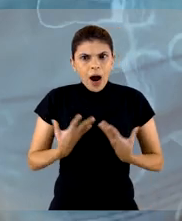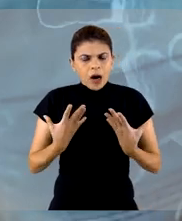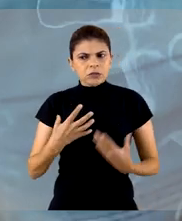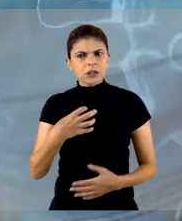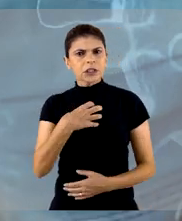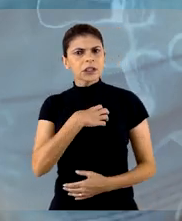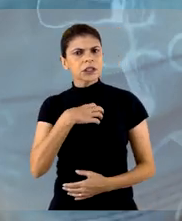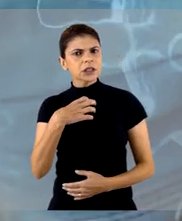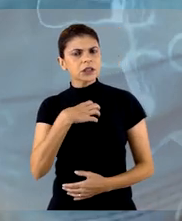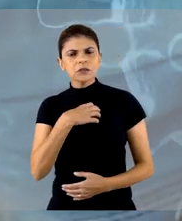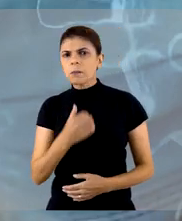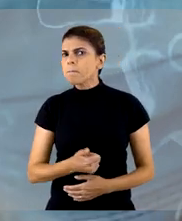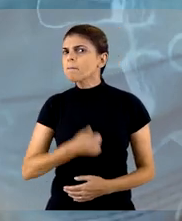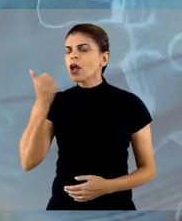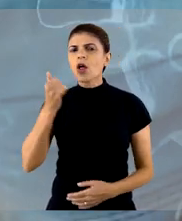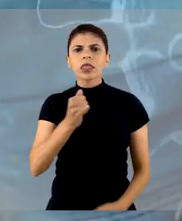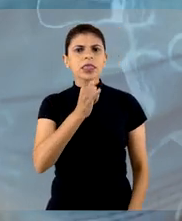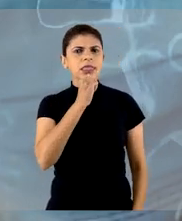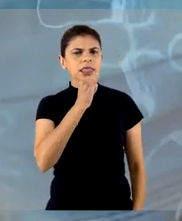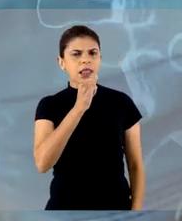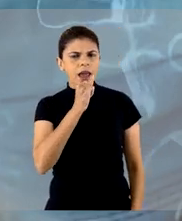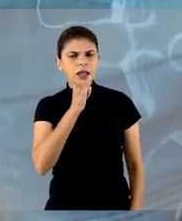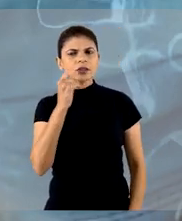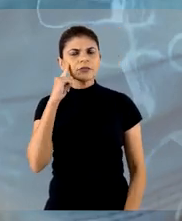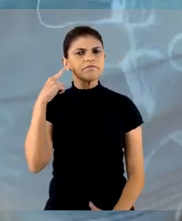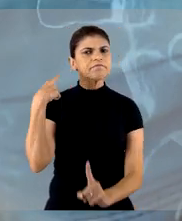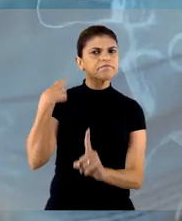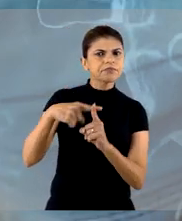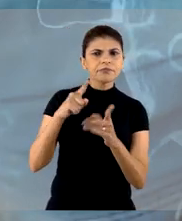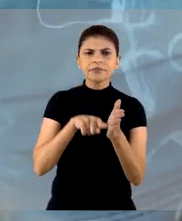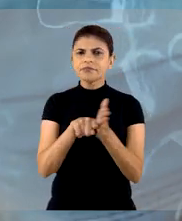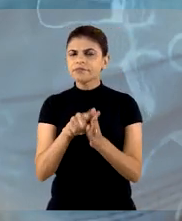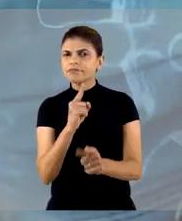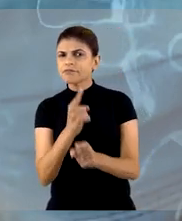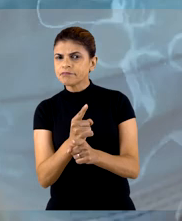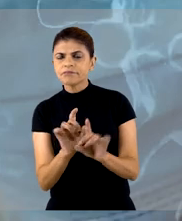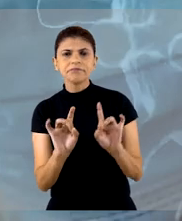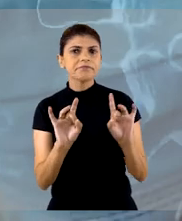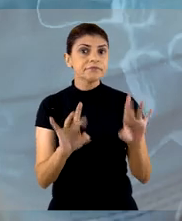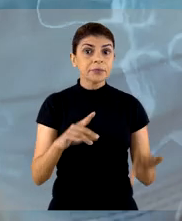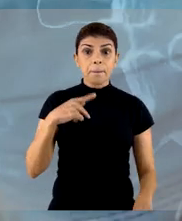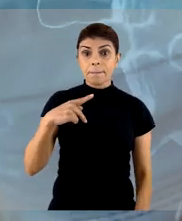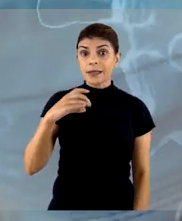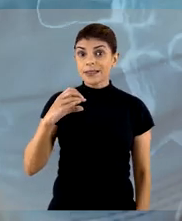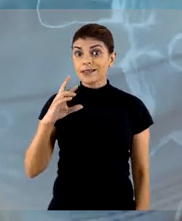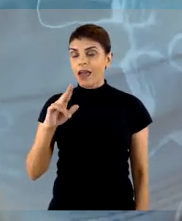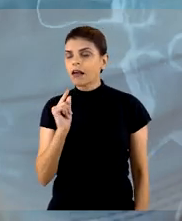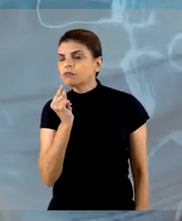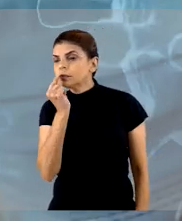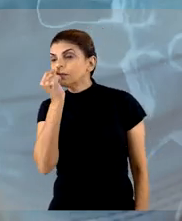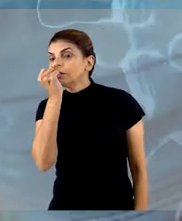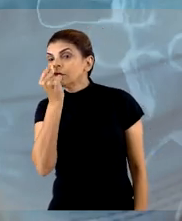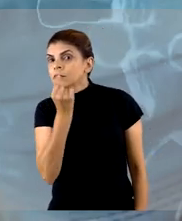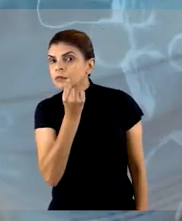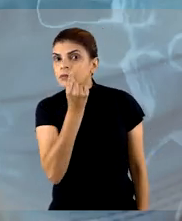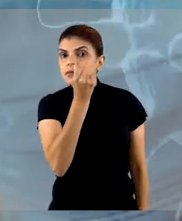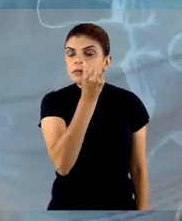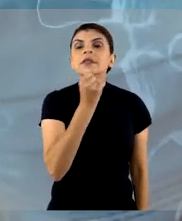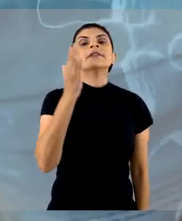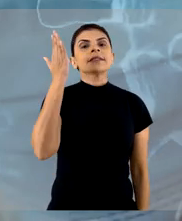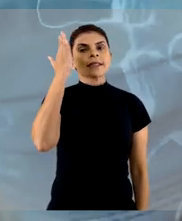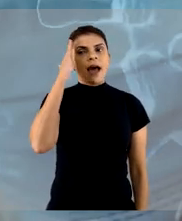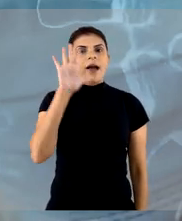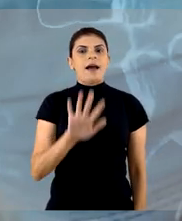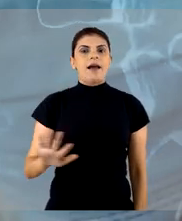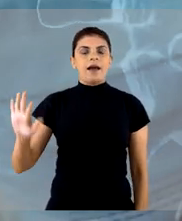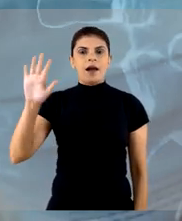desses sintomas, o melhor teste de diagnóstico que nós temos é o PCR. Esse teste PCR, ele consegue detectar a carga viral